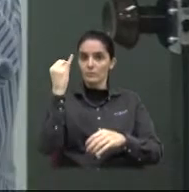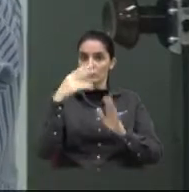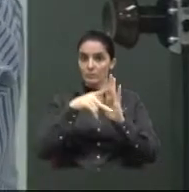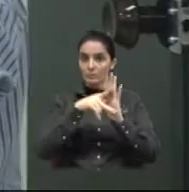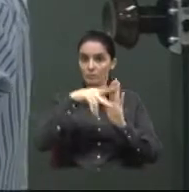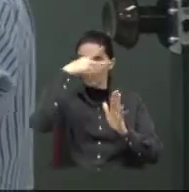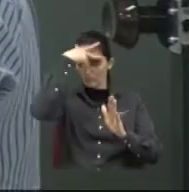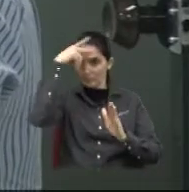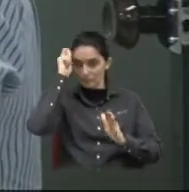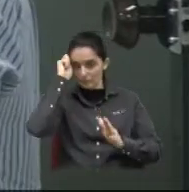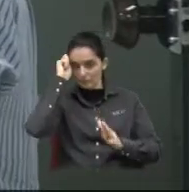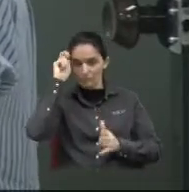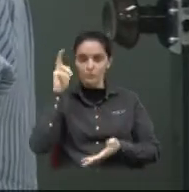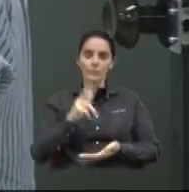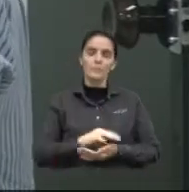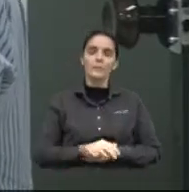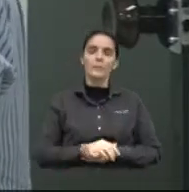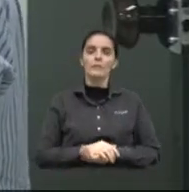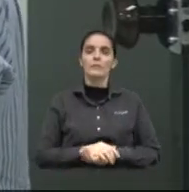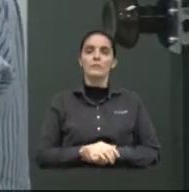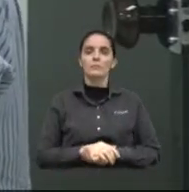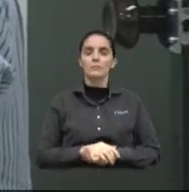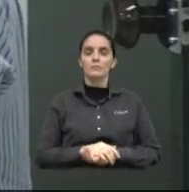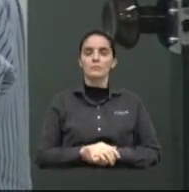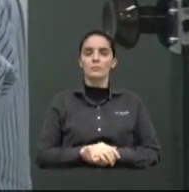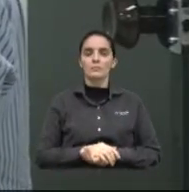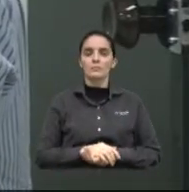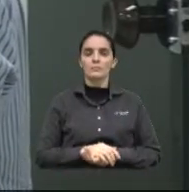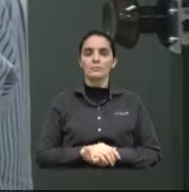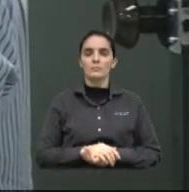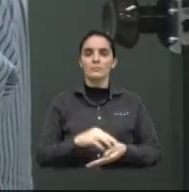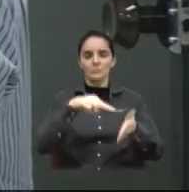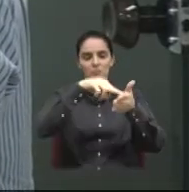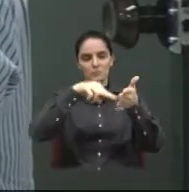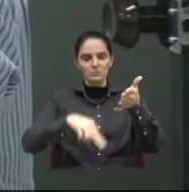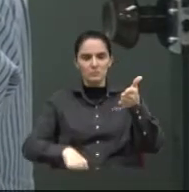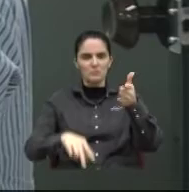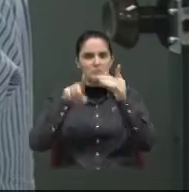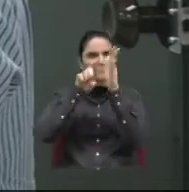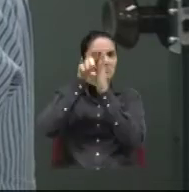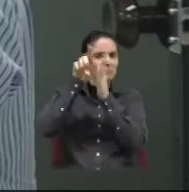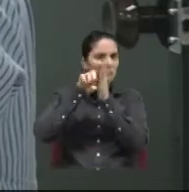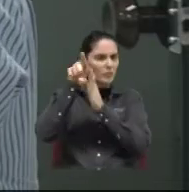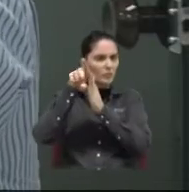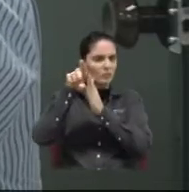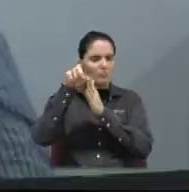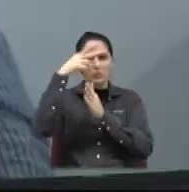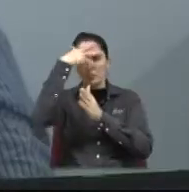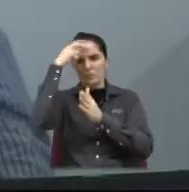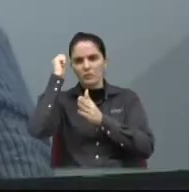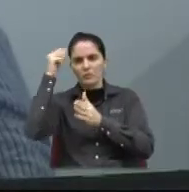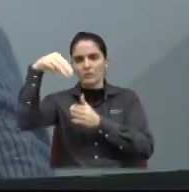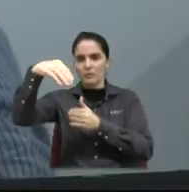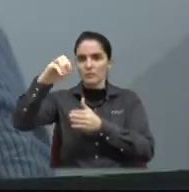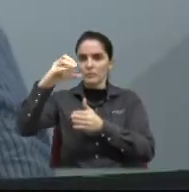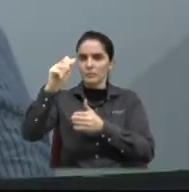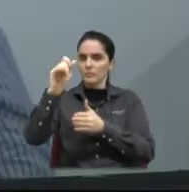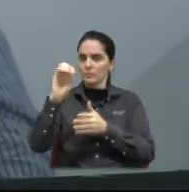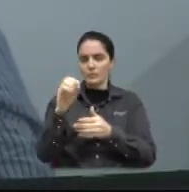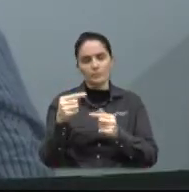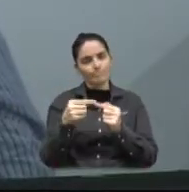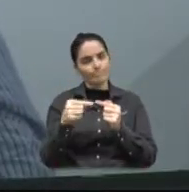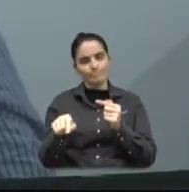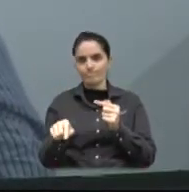para você fazer esta sessão especial a leitura de requerimentos discussão requerimentos e moções não daria certo